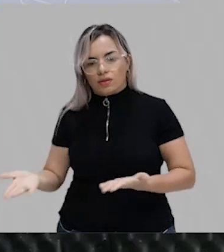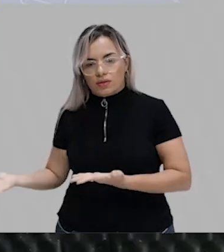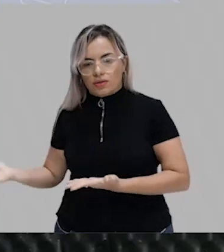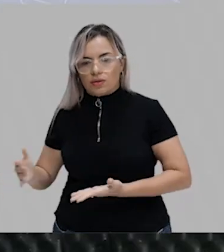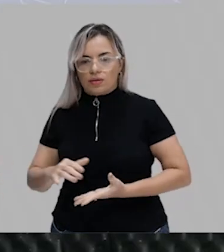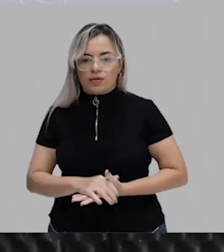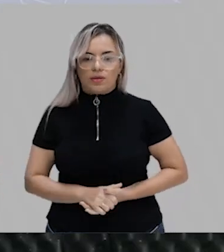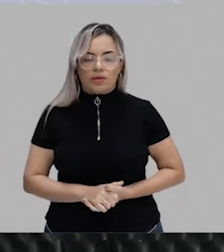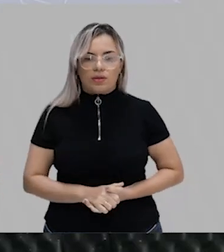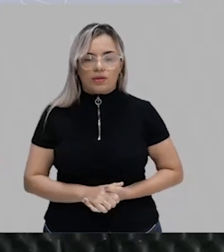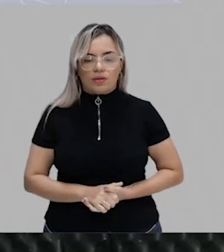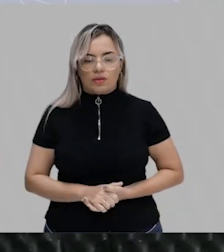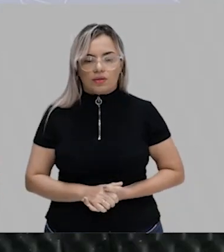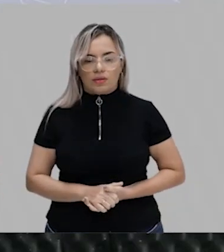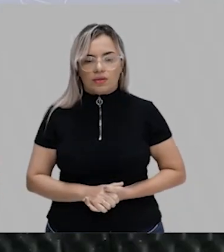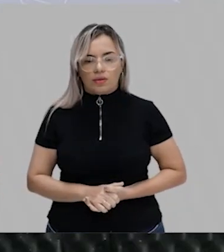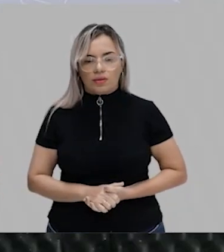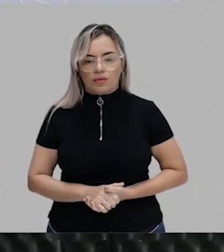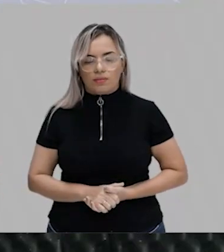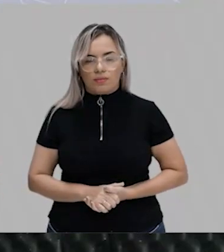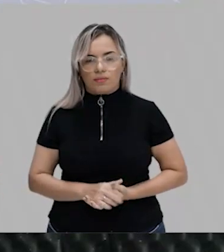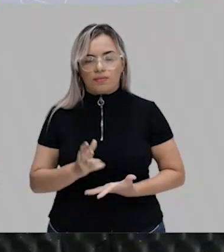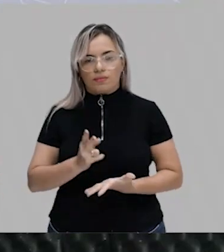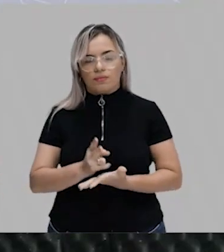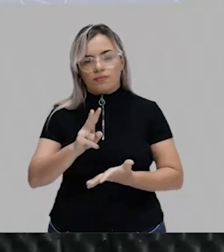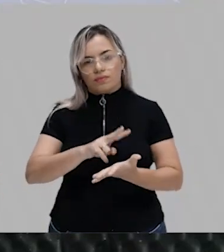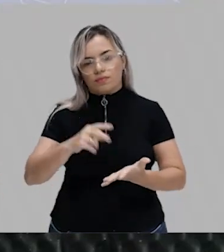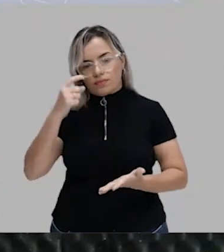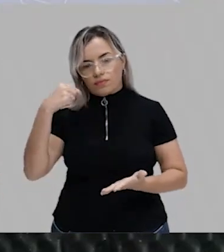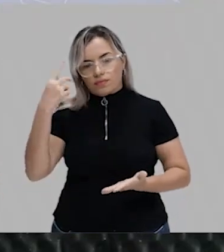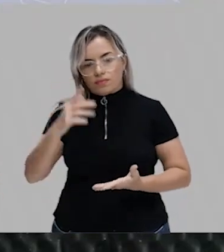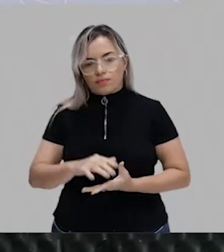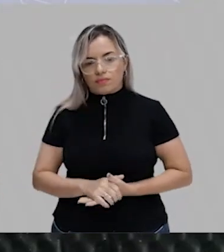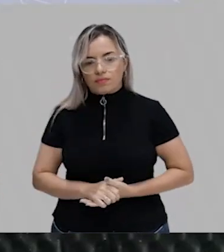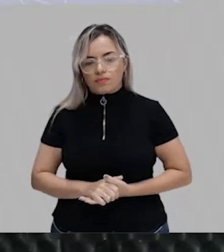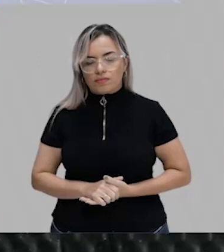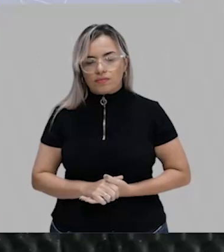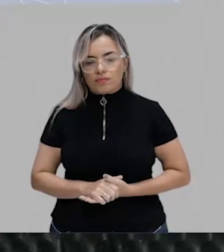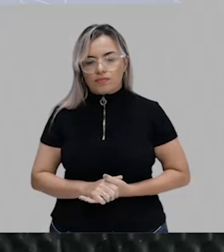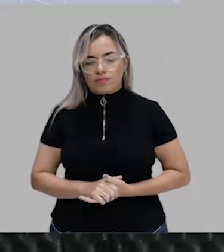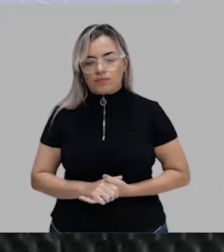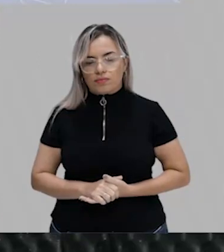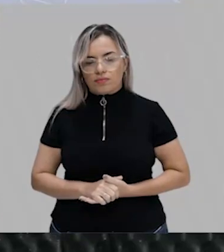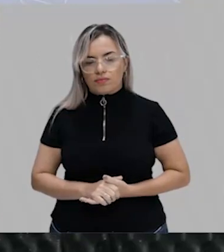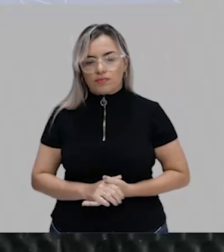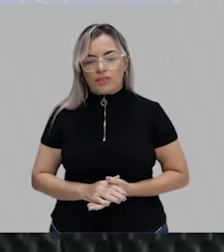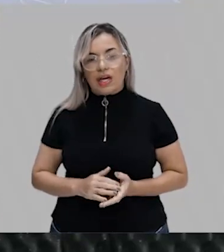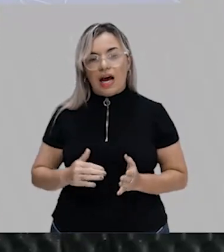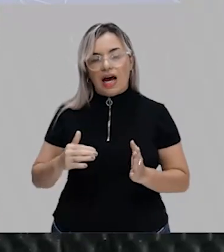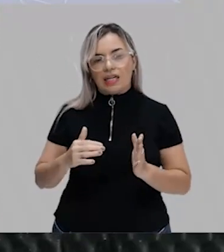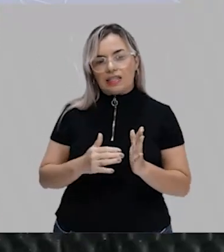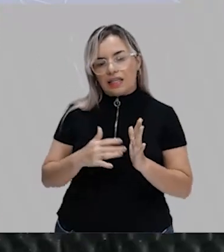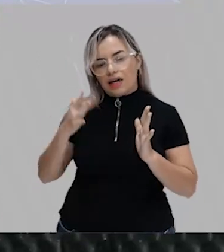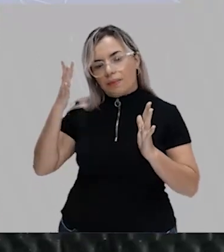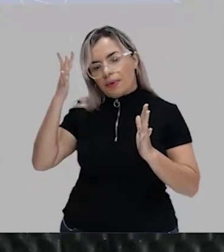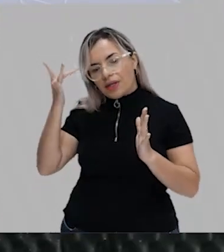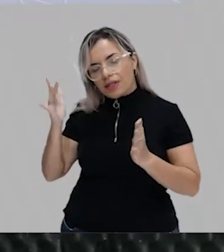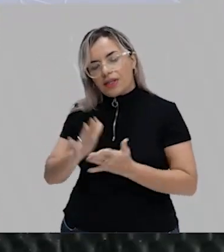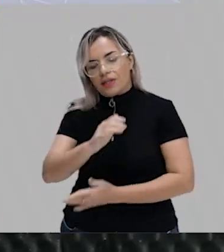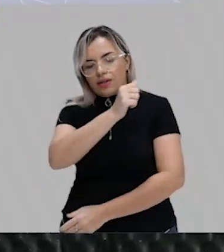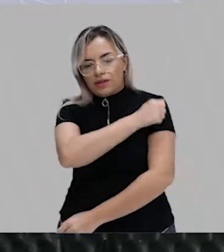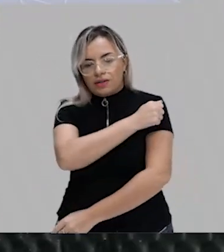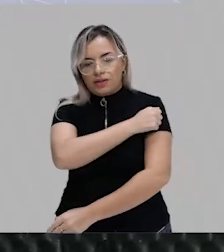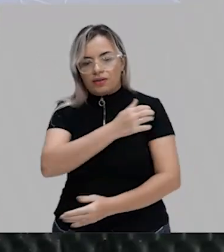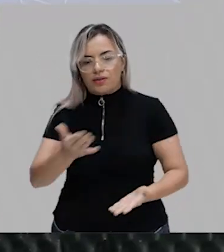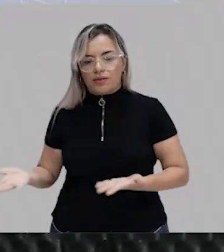professora. Hasta mañana, alumnos. Hasta mañana, alumnos. Então, até amanhã, alunos.